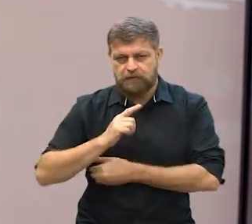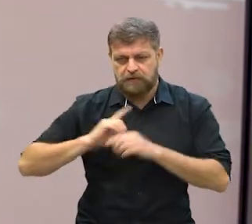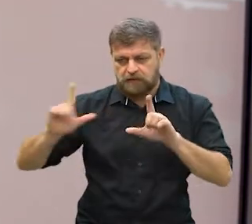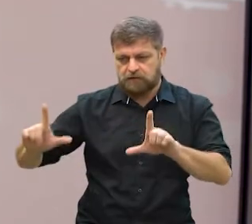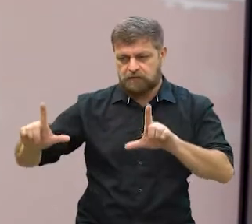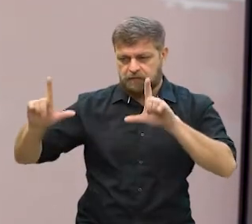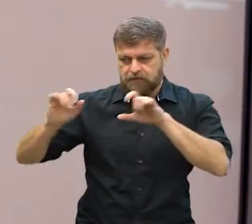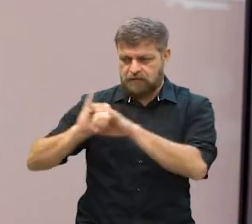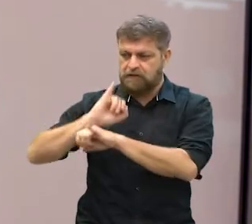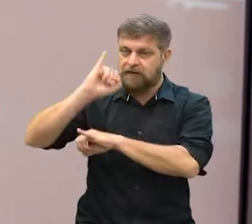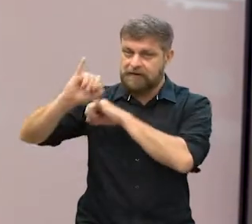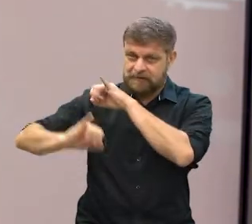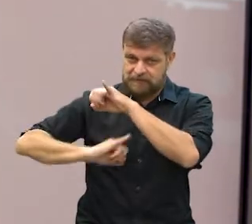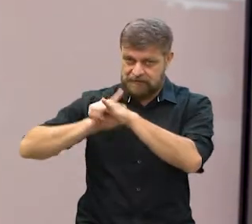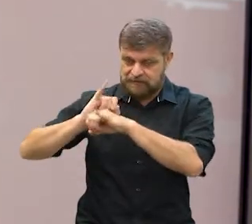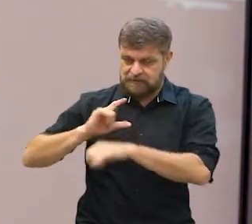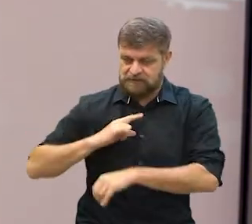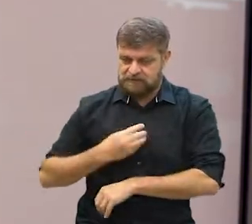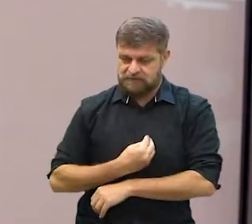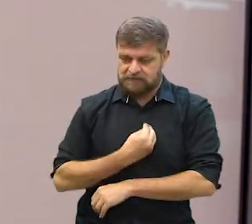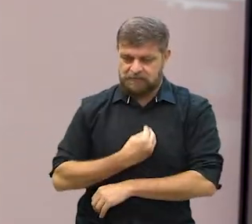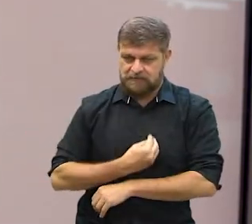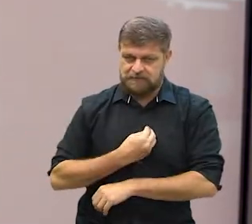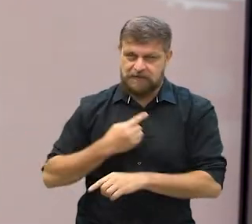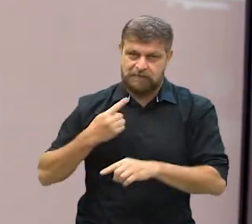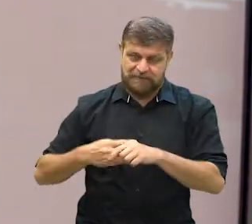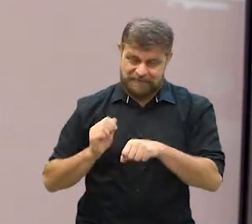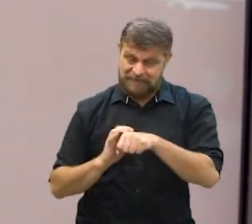de maneira online, ainda por causa da pandemia, a gente